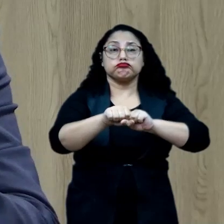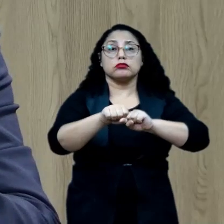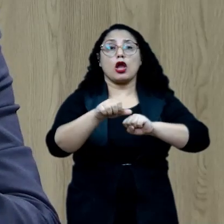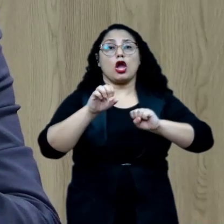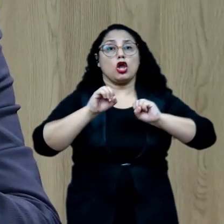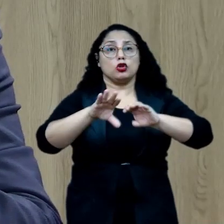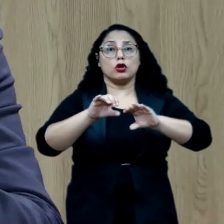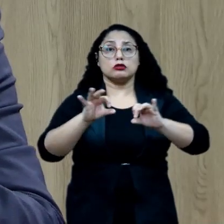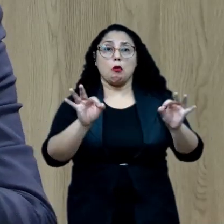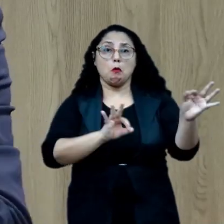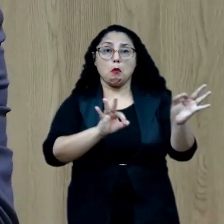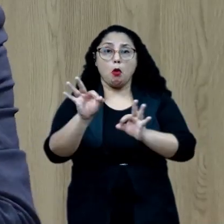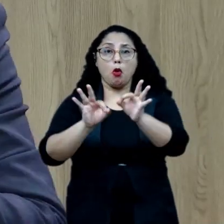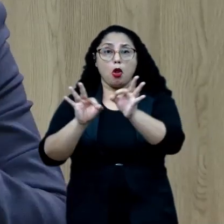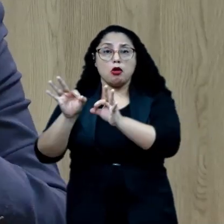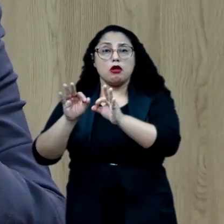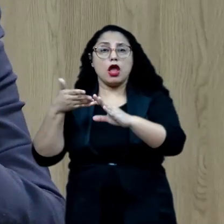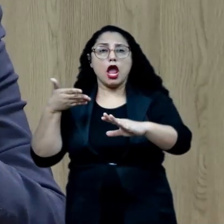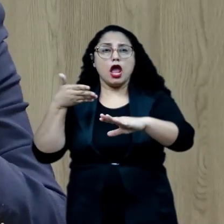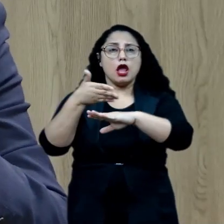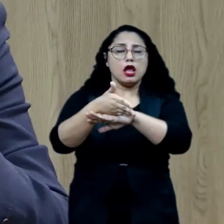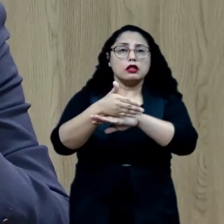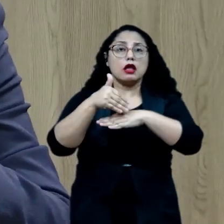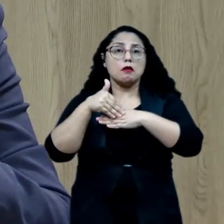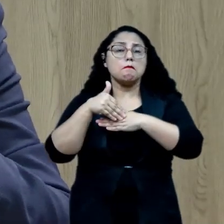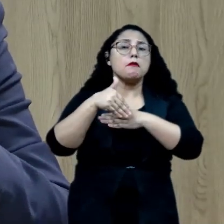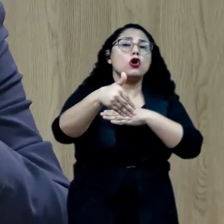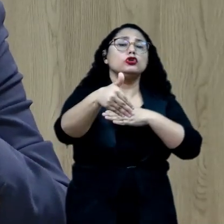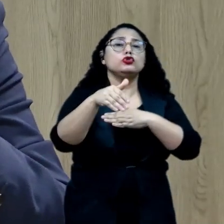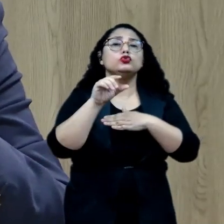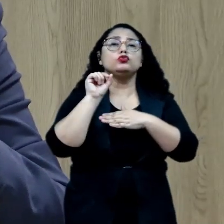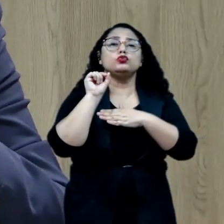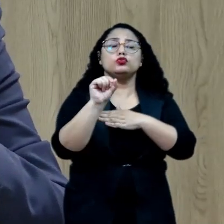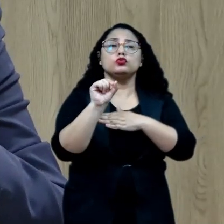educação elaborada. Então, entra muito a partir